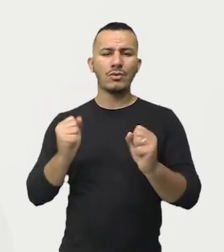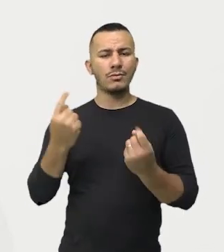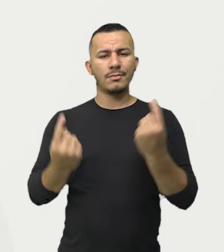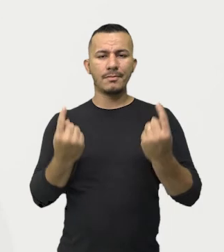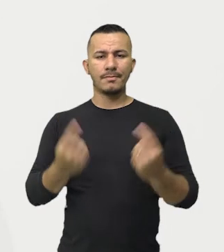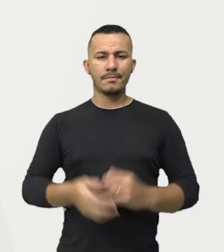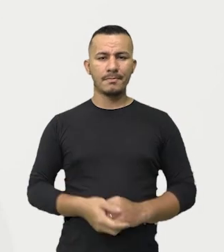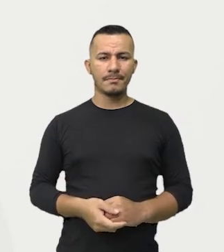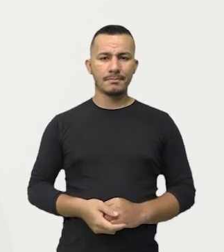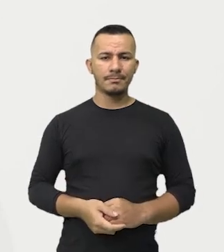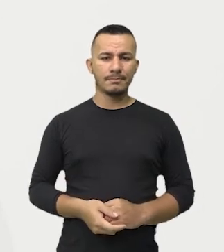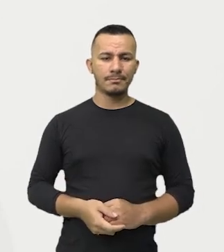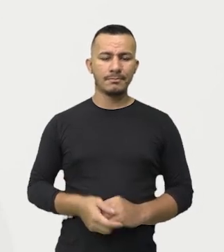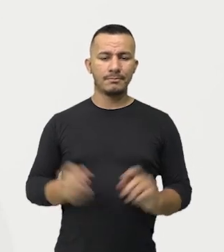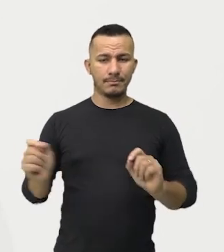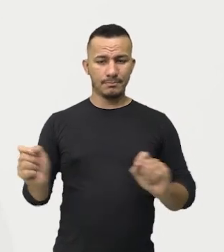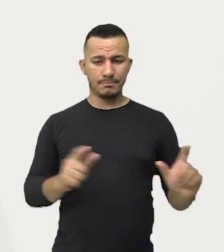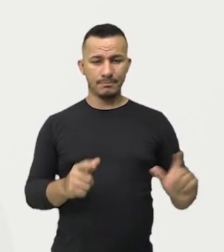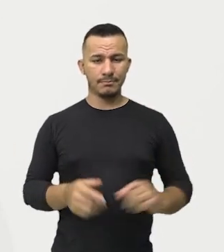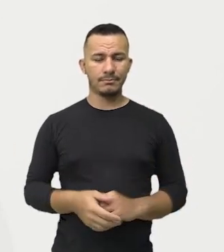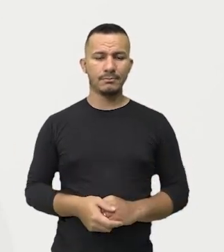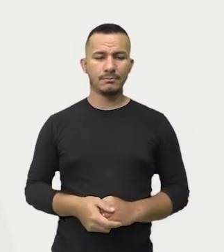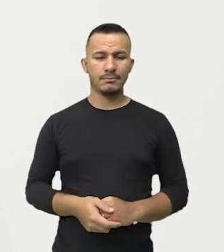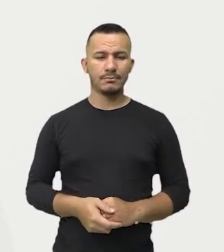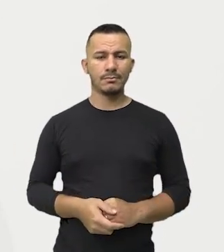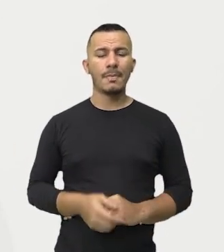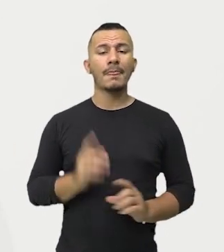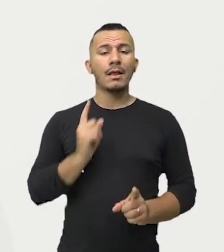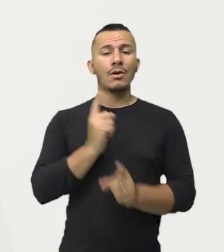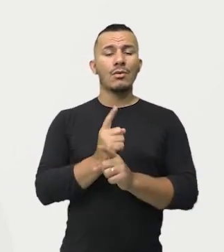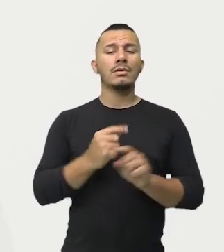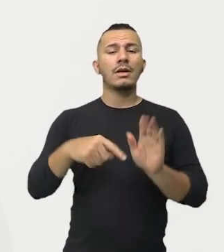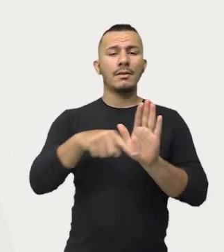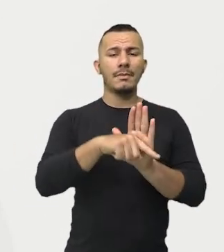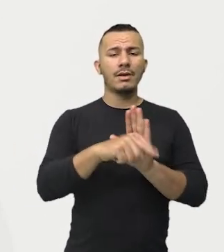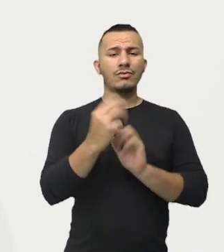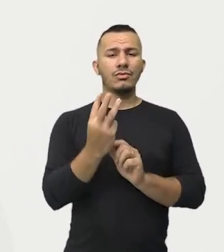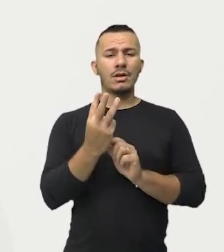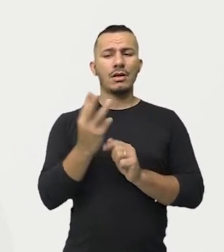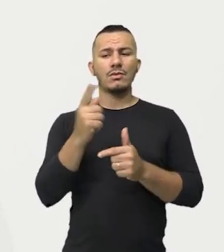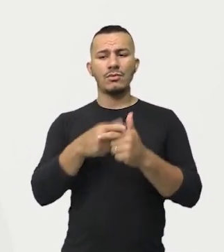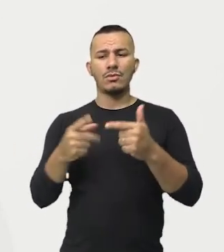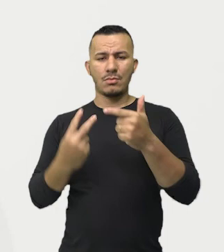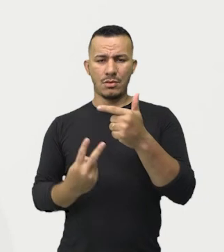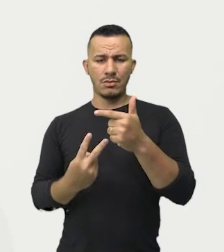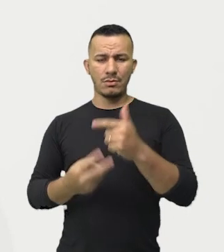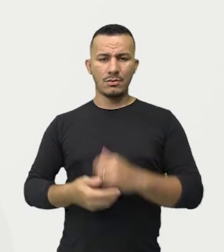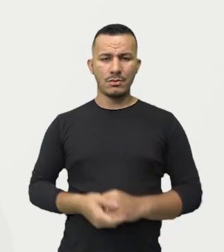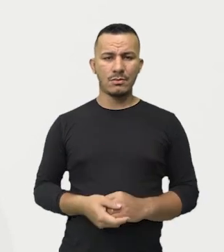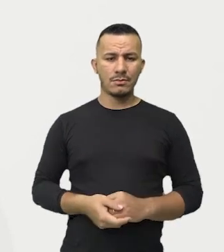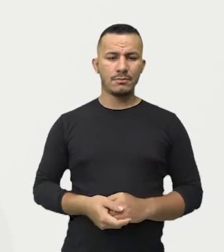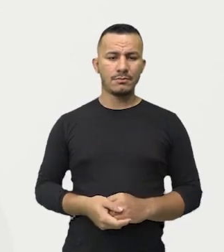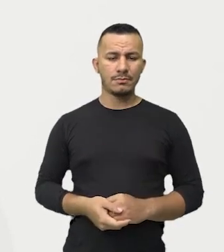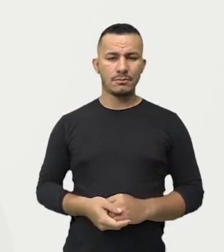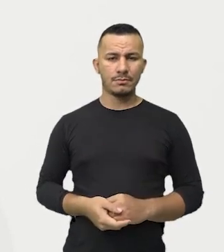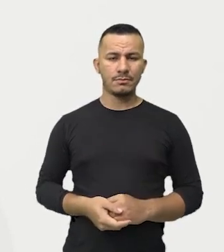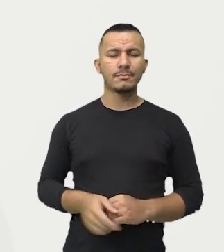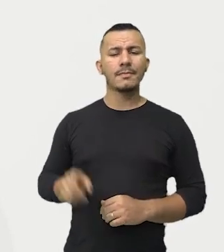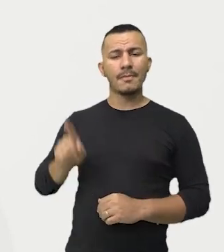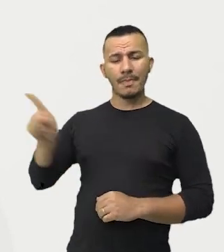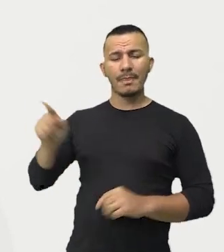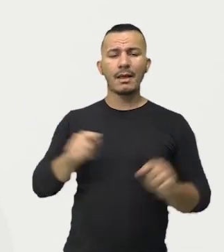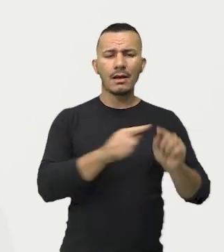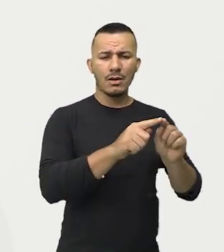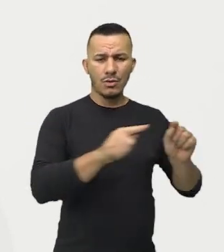pessoal? Continuando, tem mais um exemplo. Localizar o número menos 3 sobre 2. Pessoal, localizar o número menos 3